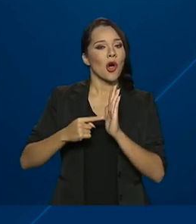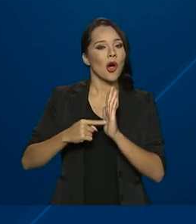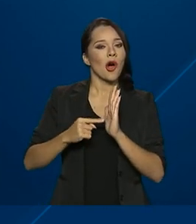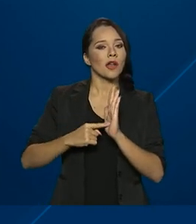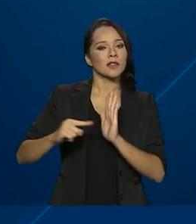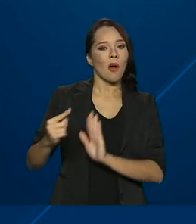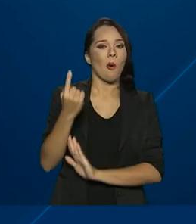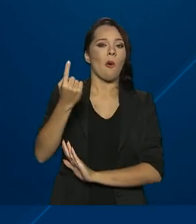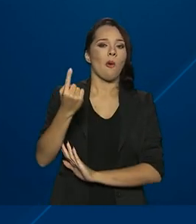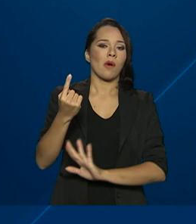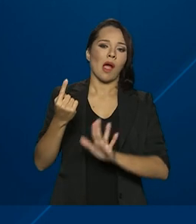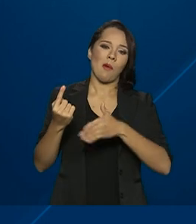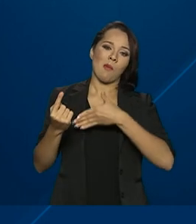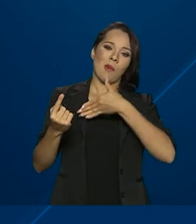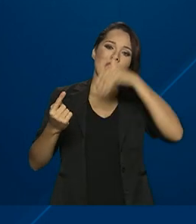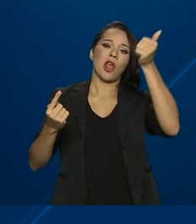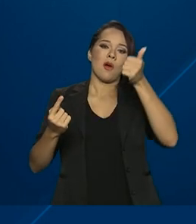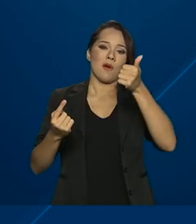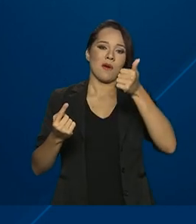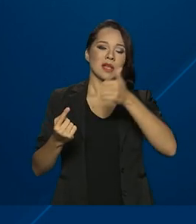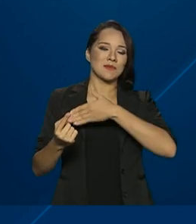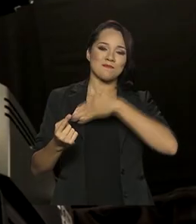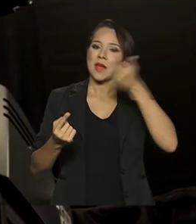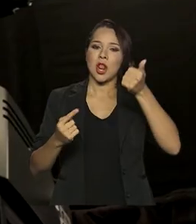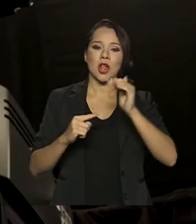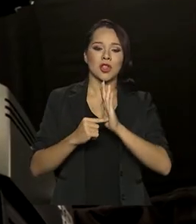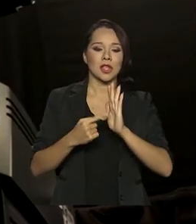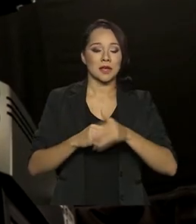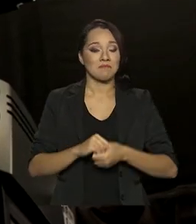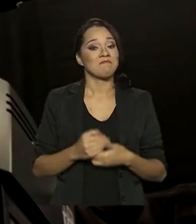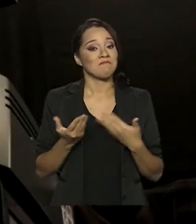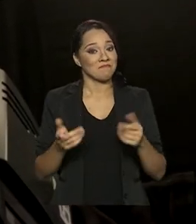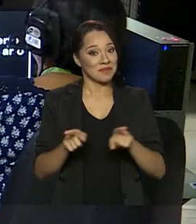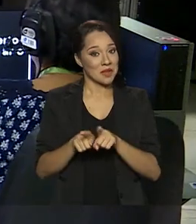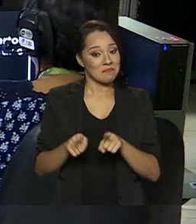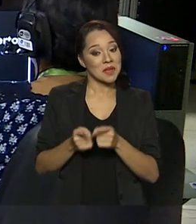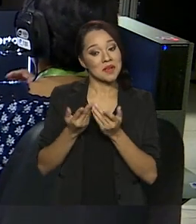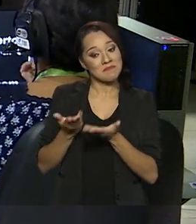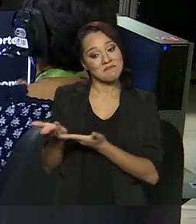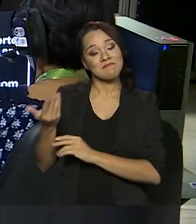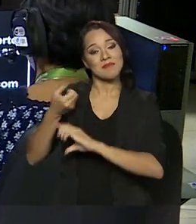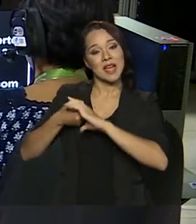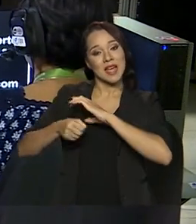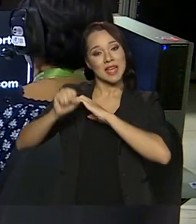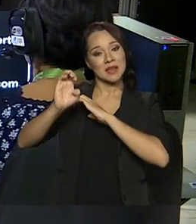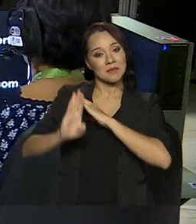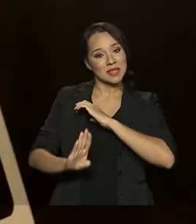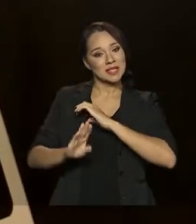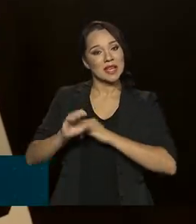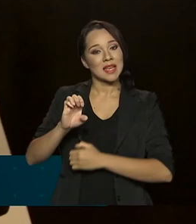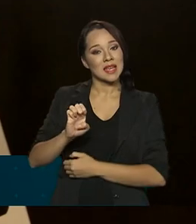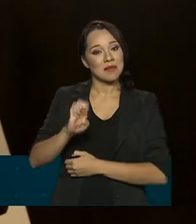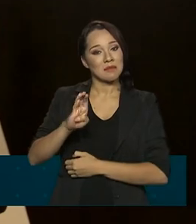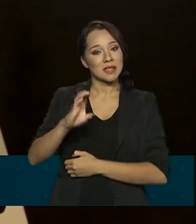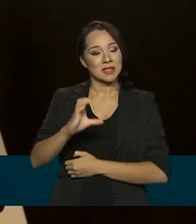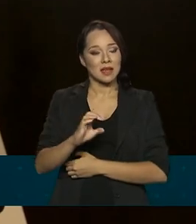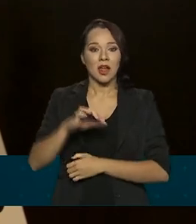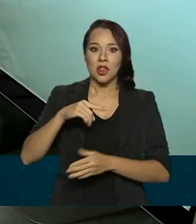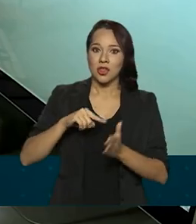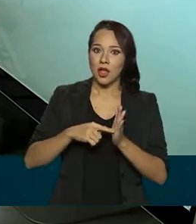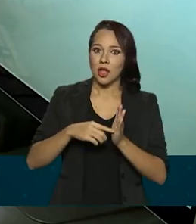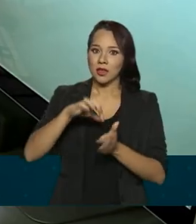o nível de governança um que tem as notas mais altas incluindo a empresa Brasil de Comunicação nota